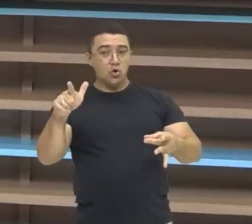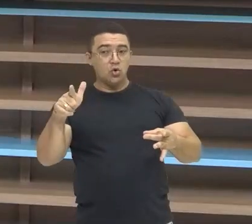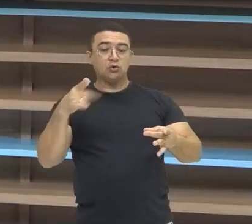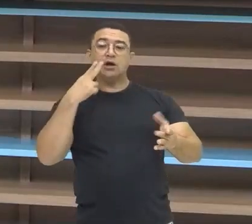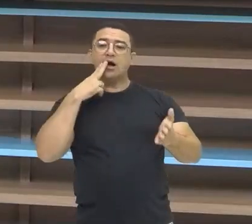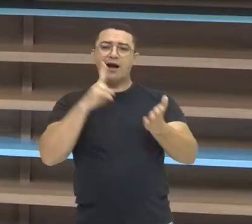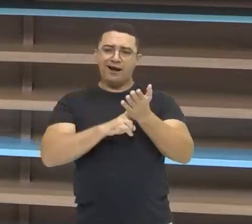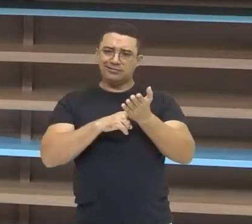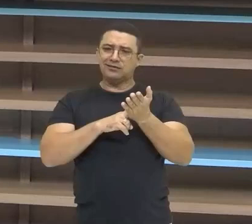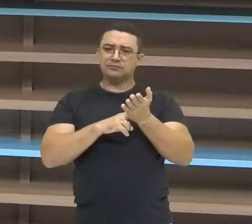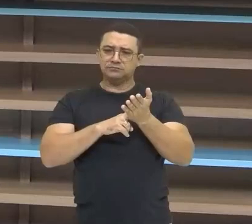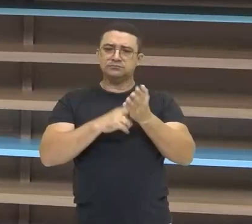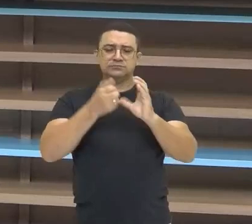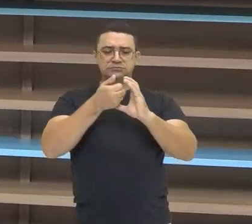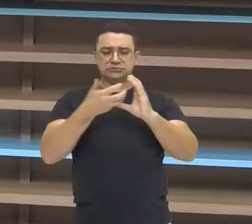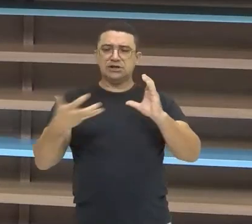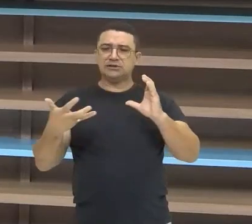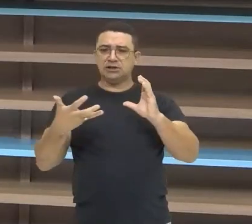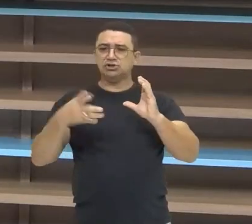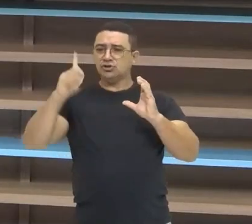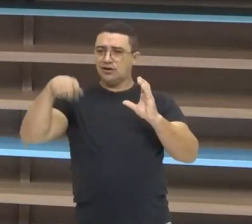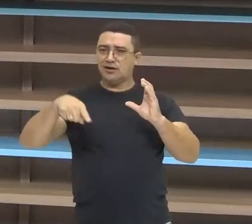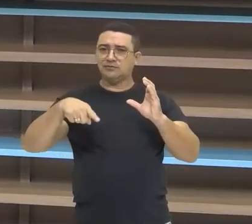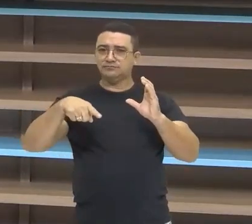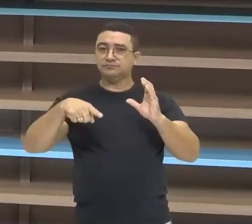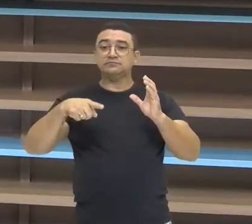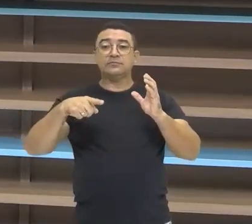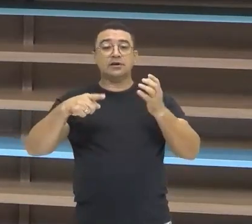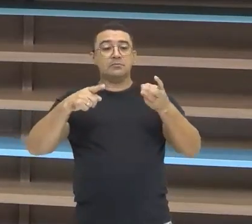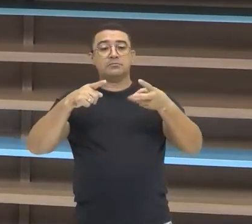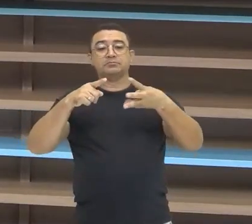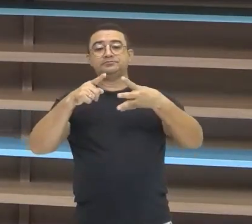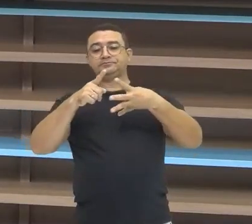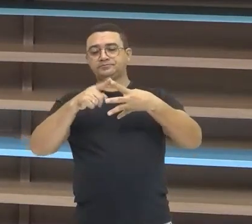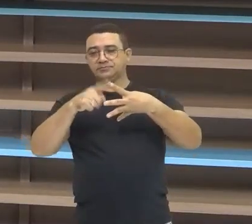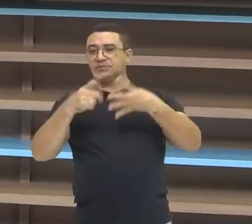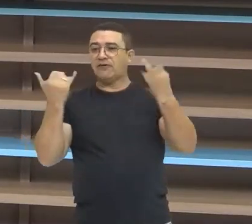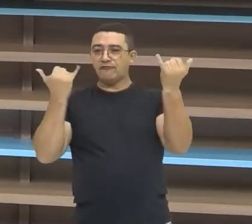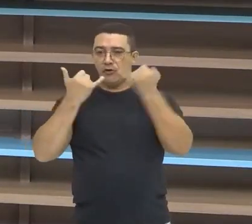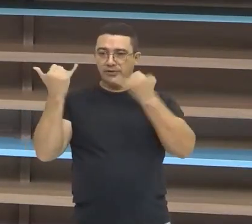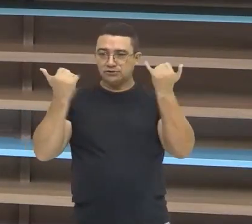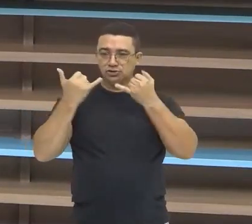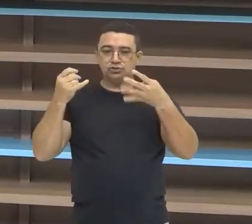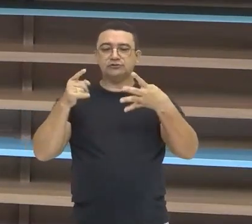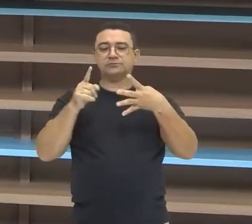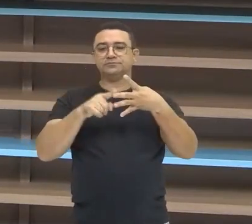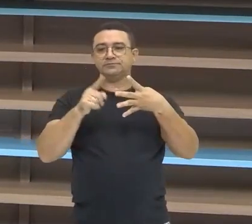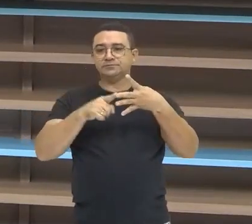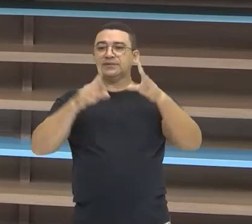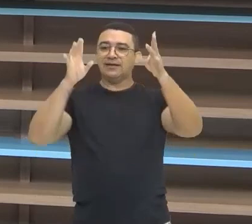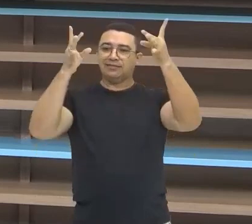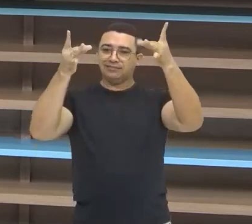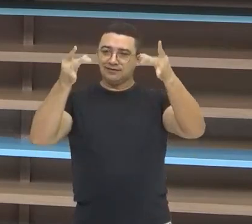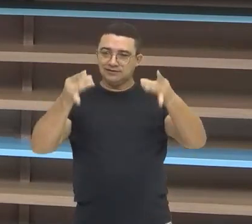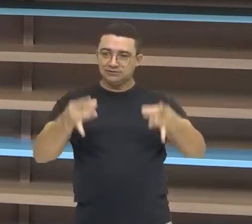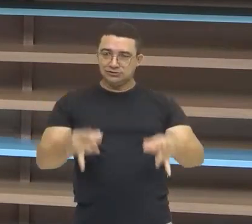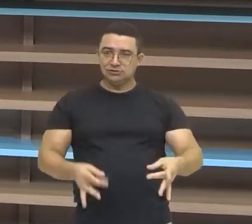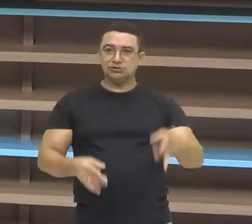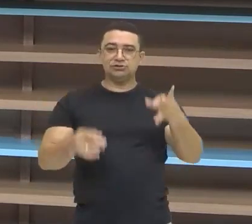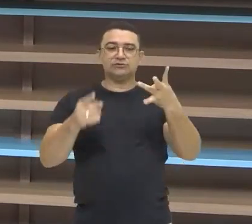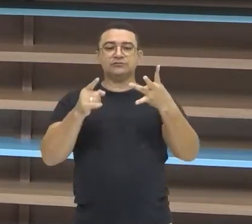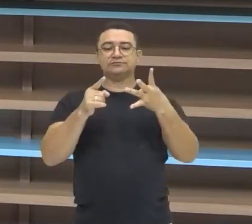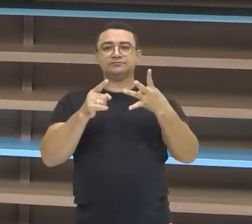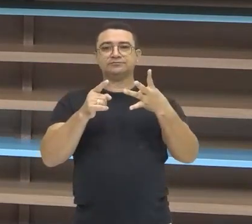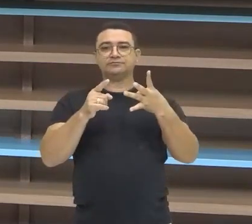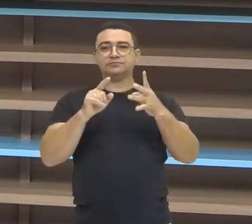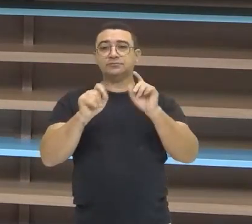cartas, inclusive da de Pero Vaz de Caminha, dos outros autores, né, Pero de Magalhães Gândavo, outros autores